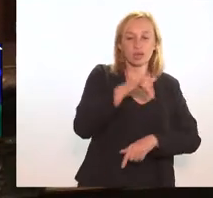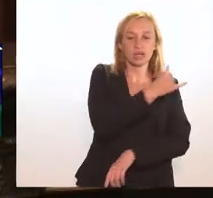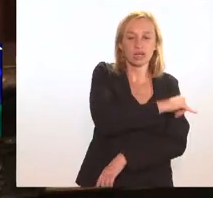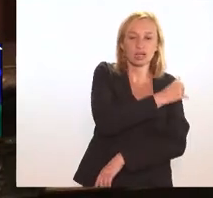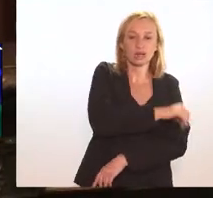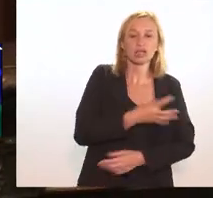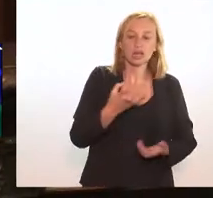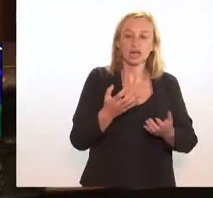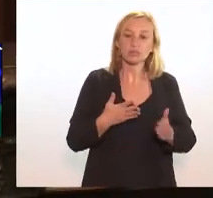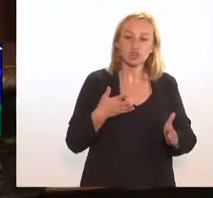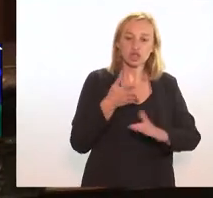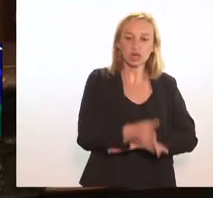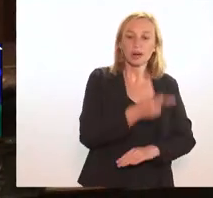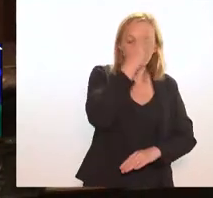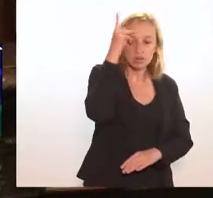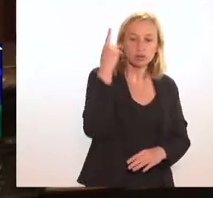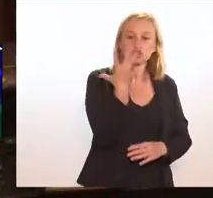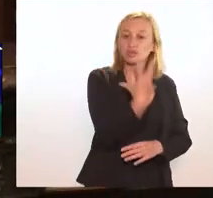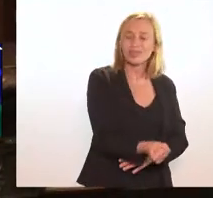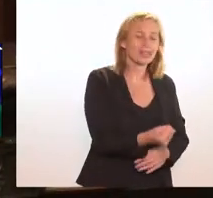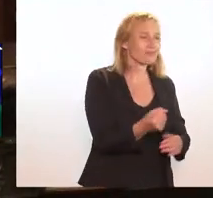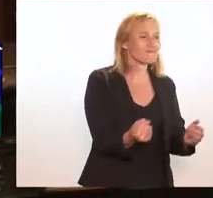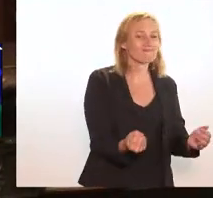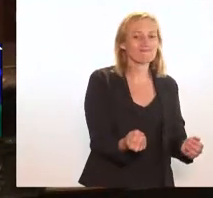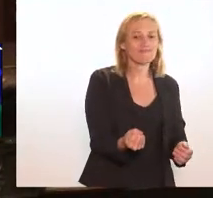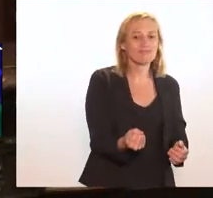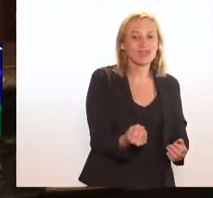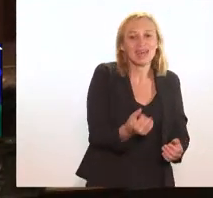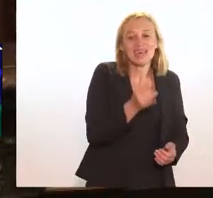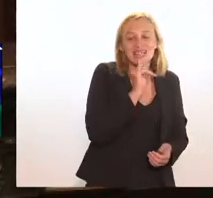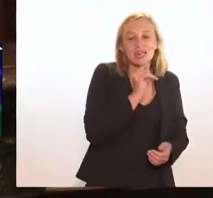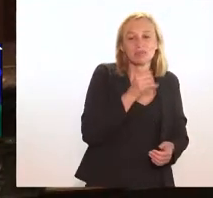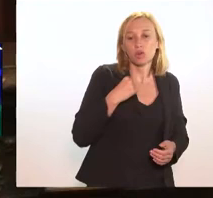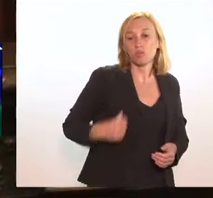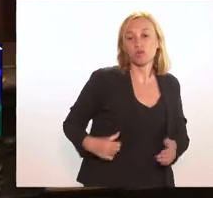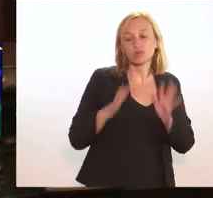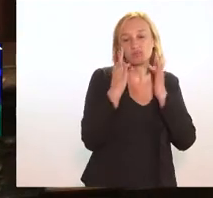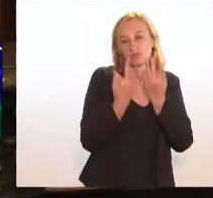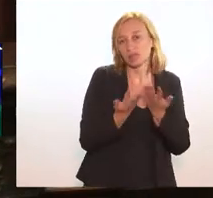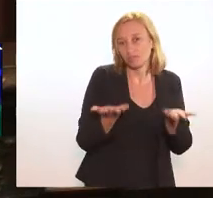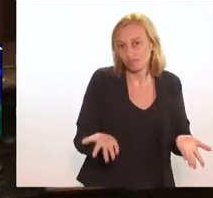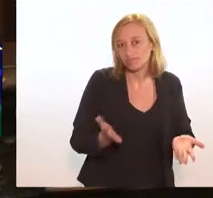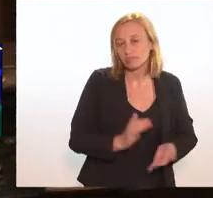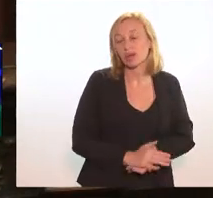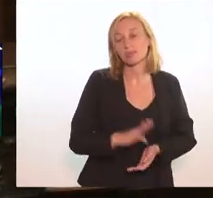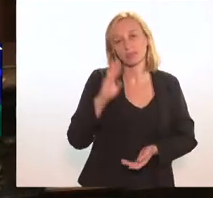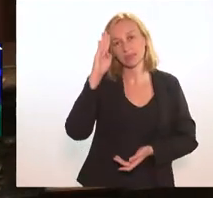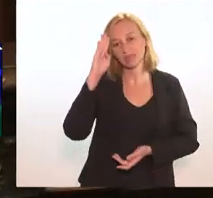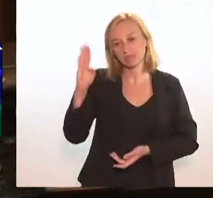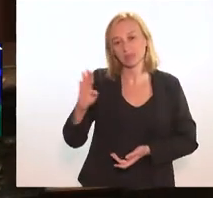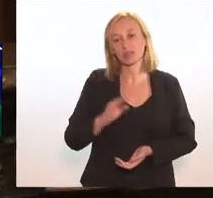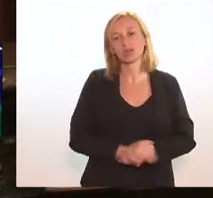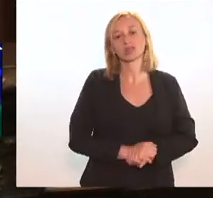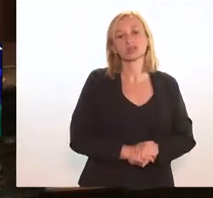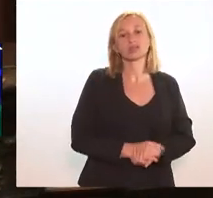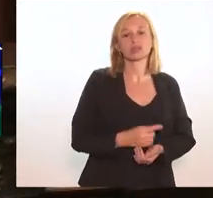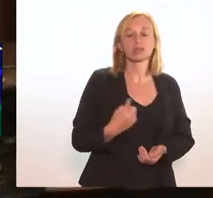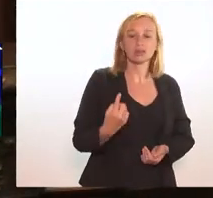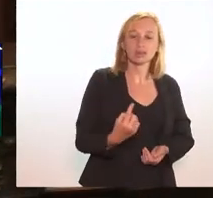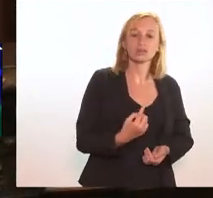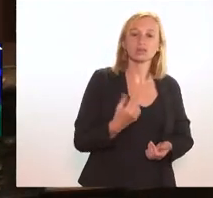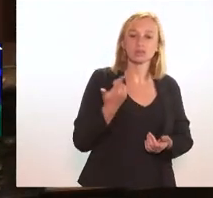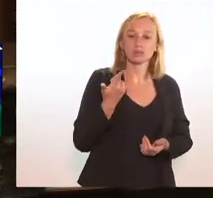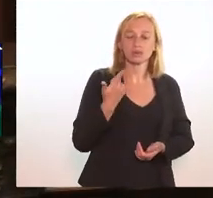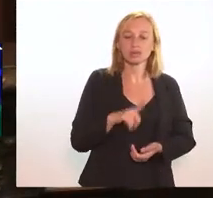em pessoas que não recebem, por exemplo, o Bolsa Família. Então, é fundamental que a gente